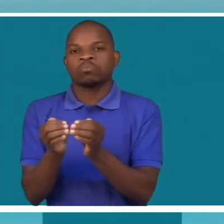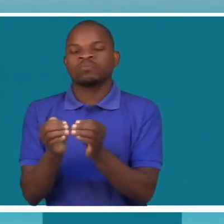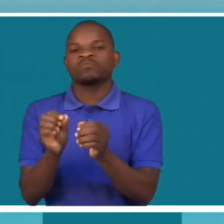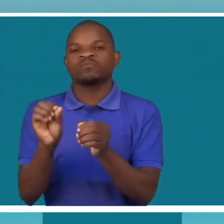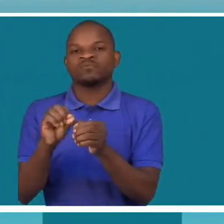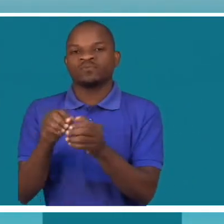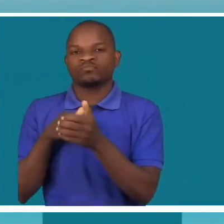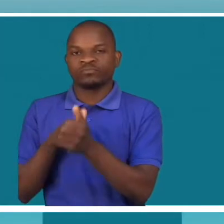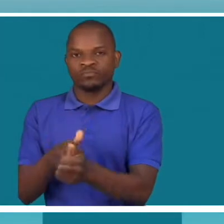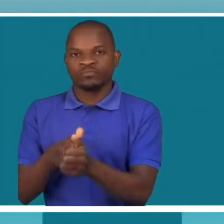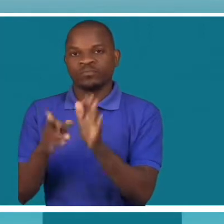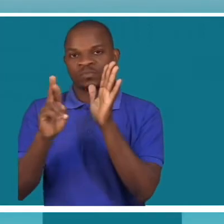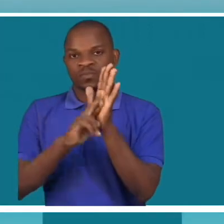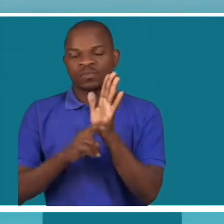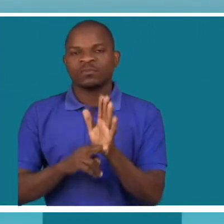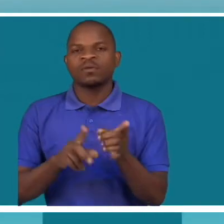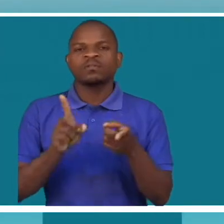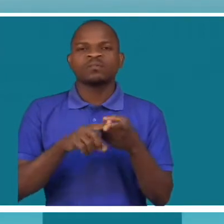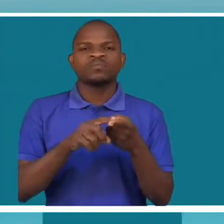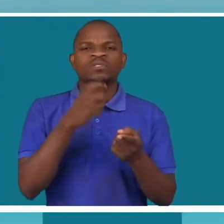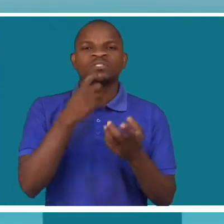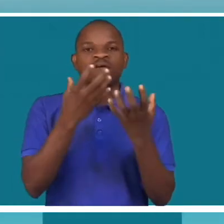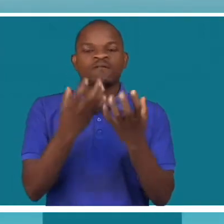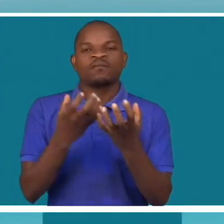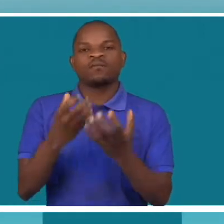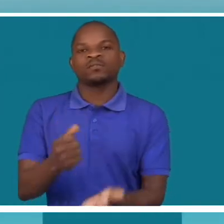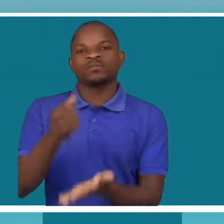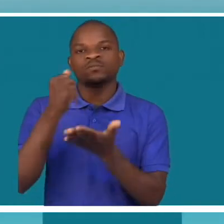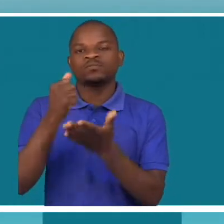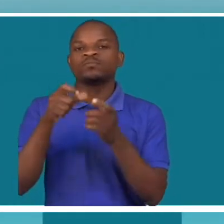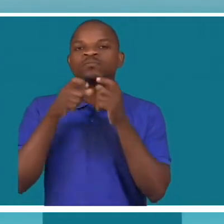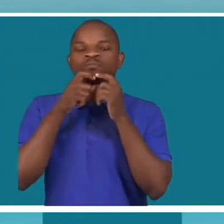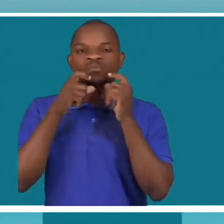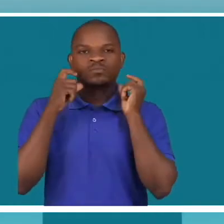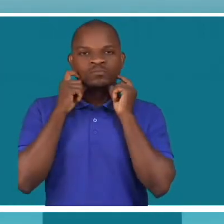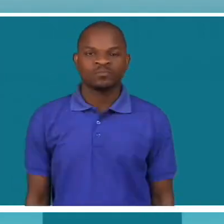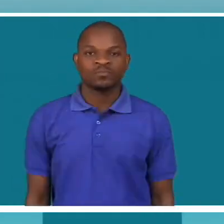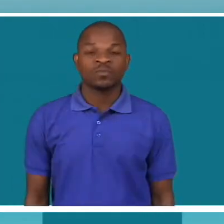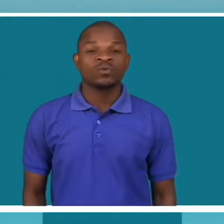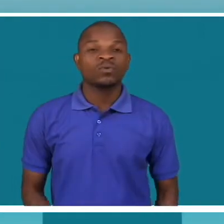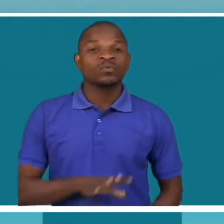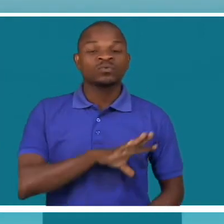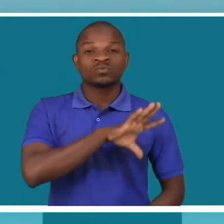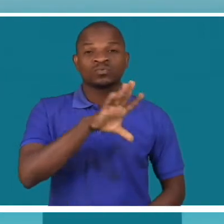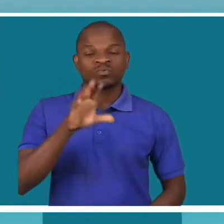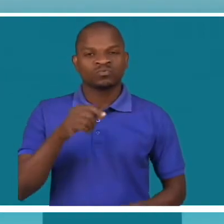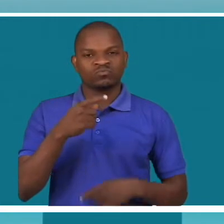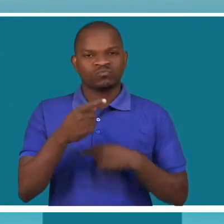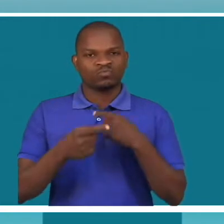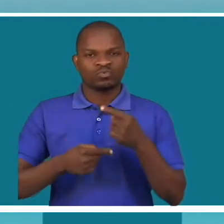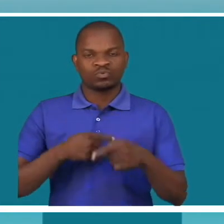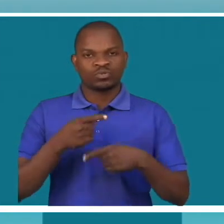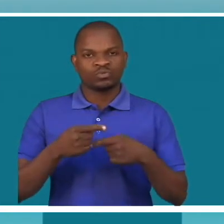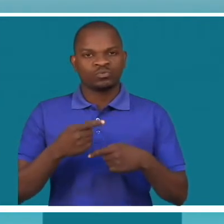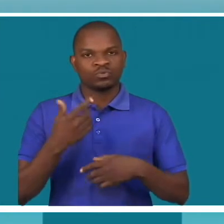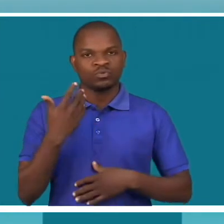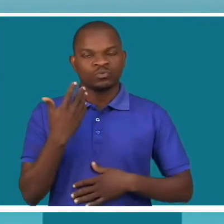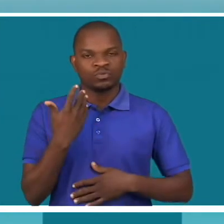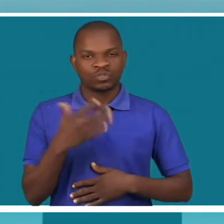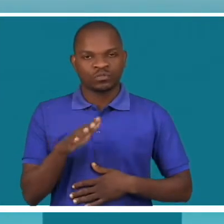implementado este decreto, alegado à crise financeira que o país vive. Todos os projetos que estavam traçados para